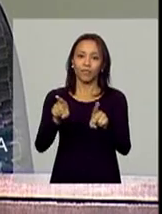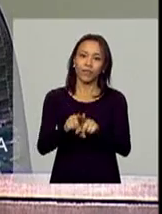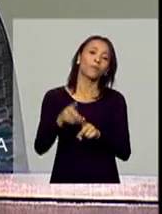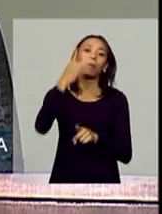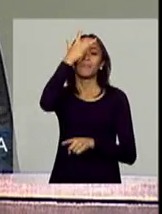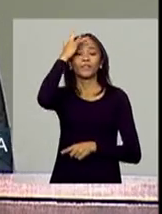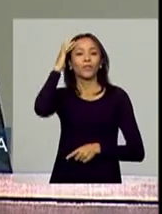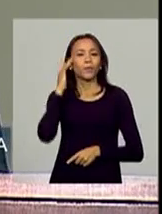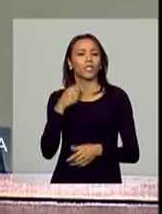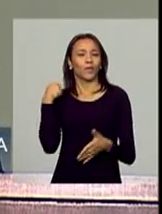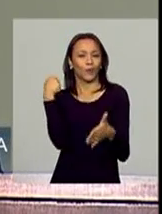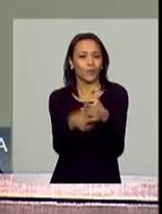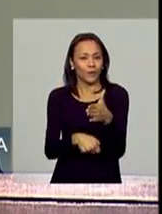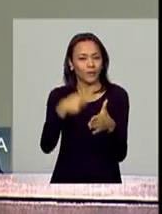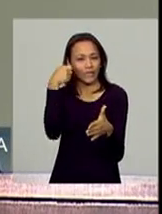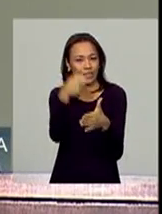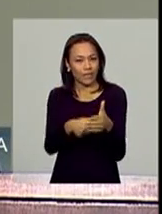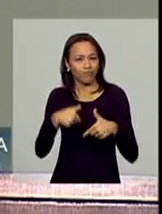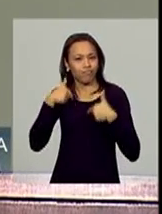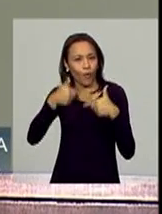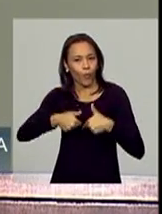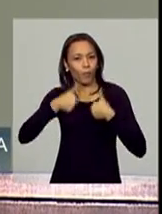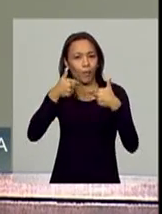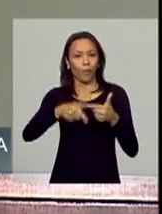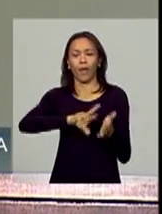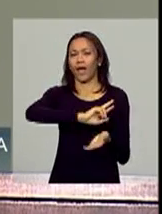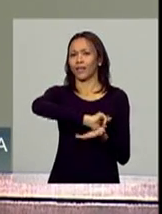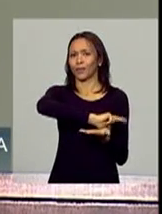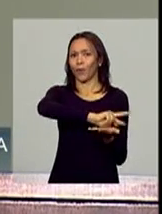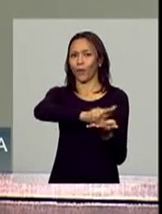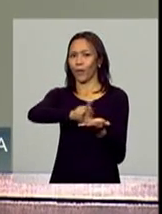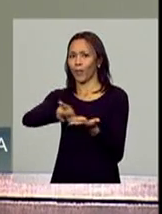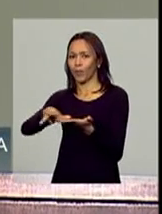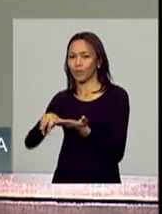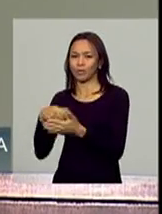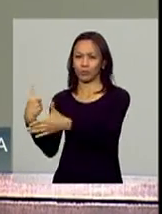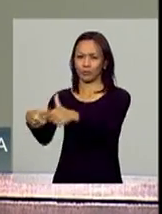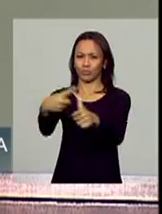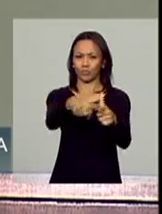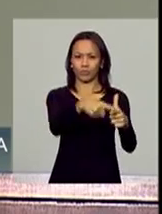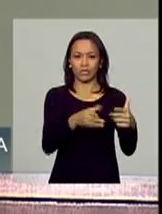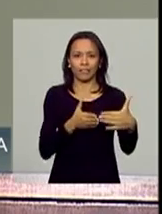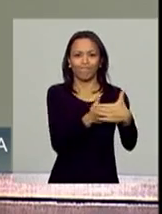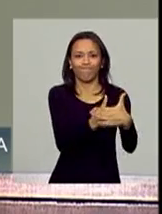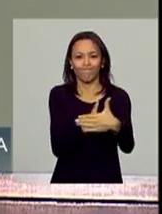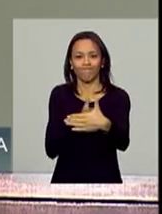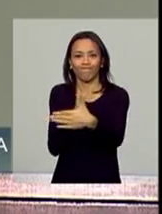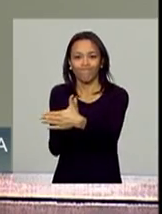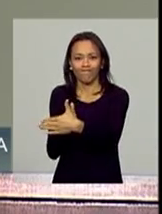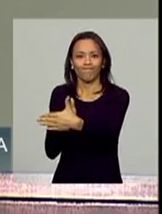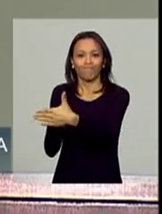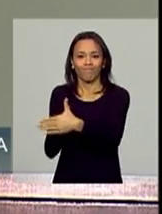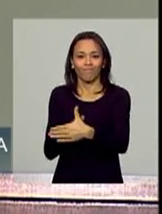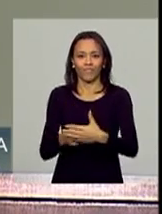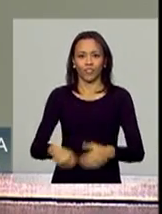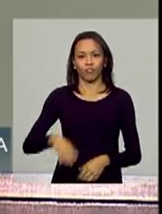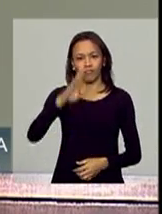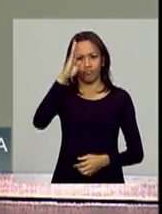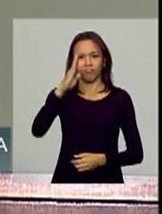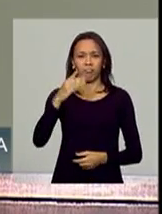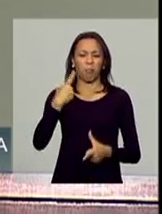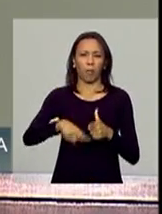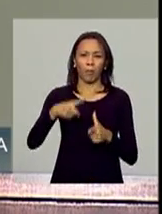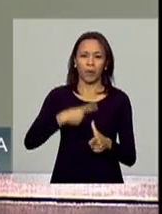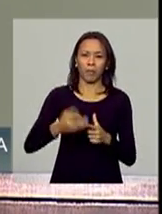que se dedicou a todas as causas de resistência aos processos ditatoriais